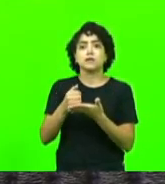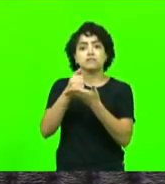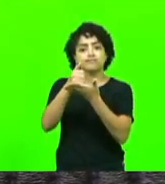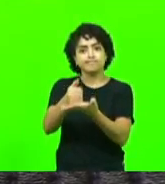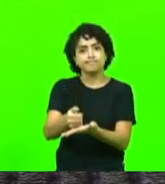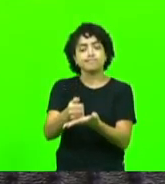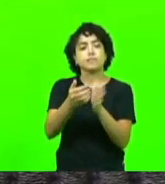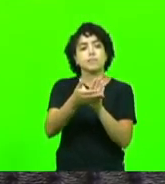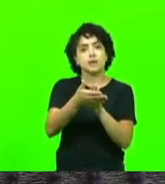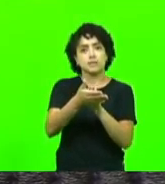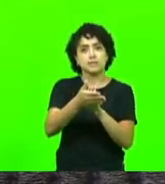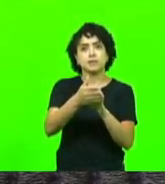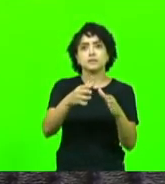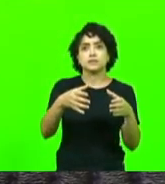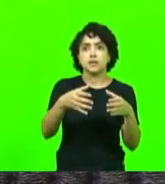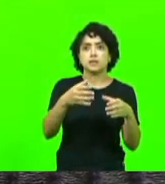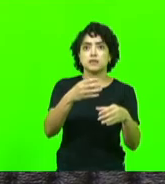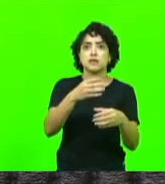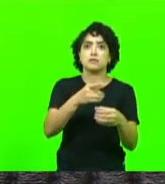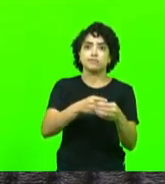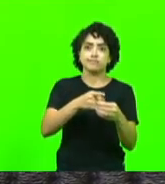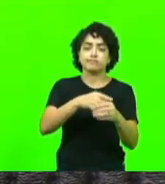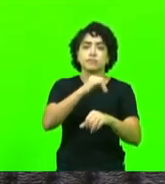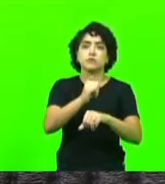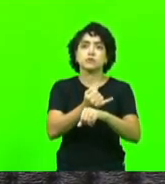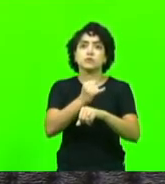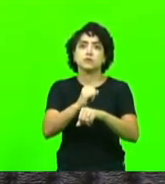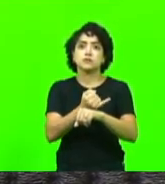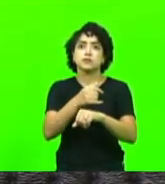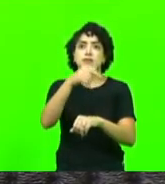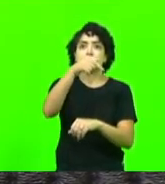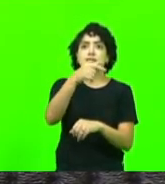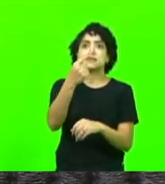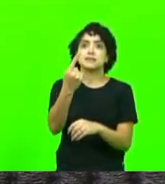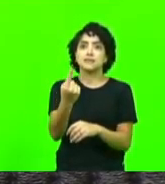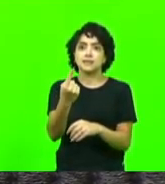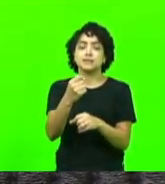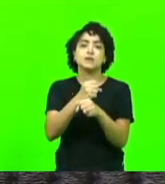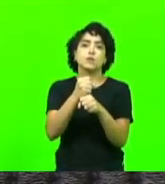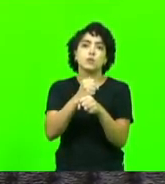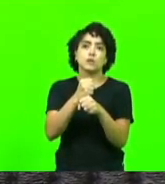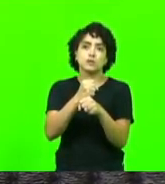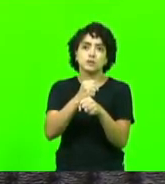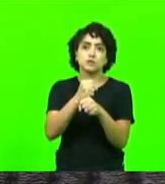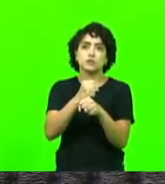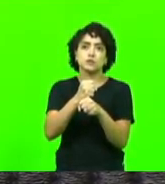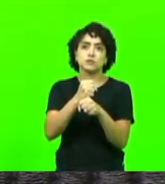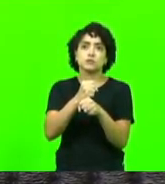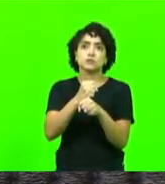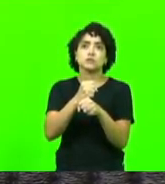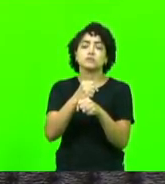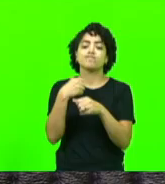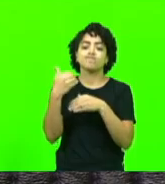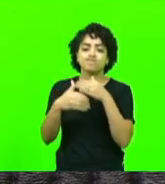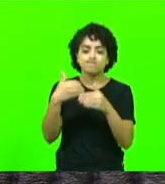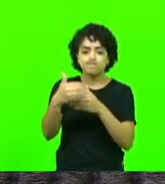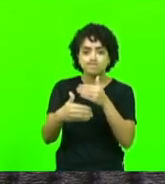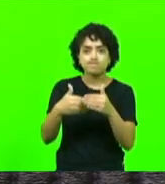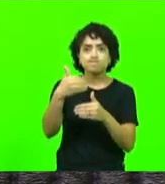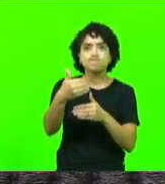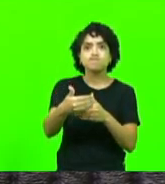de Joinville. Obrigado. 71 anos. 71 anos. É uma caminhada vitoriosa de um